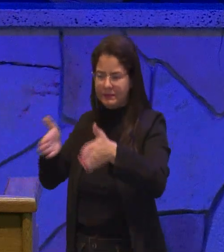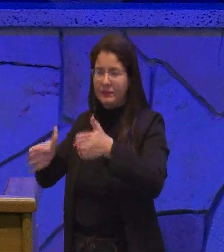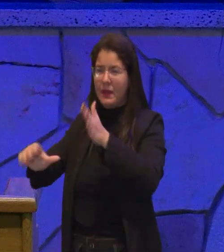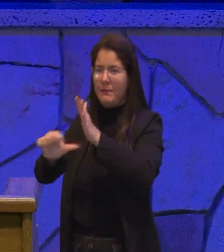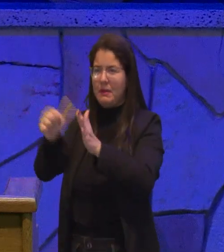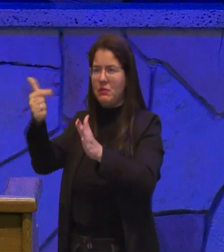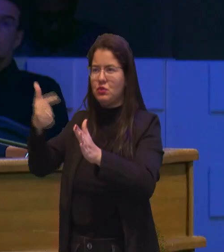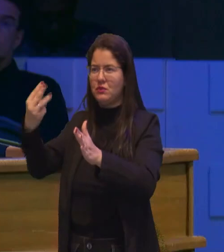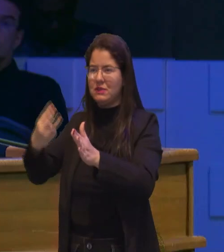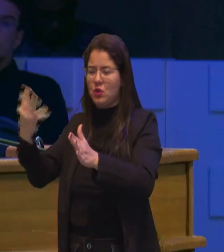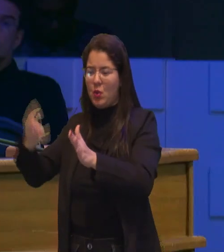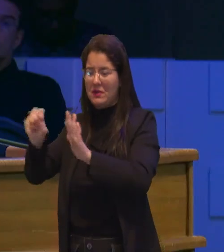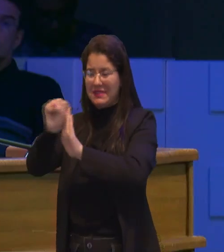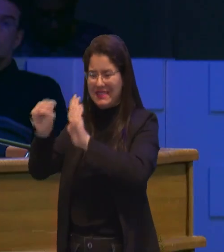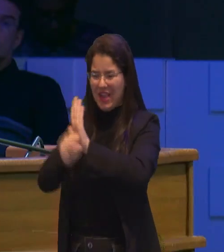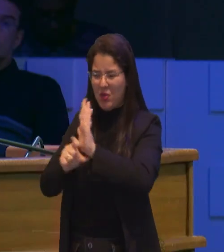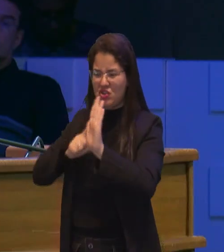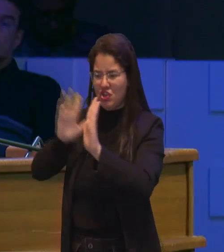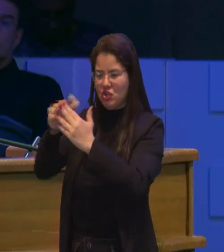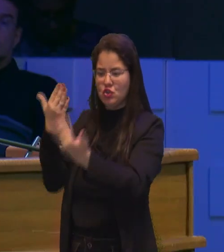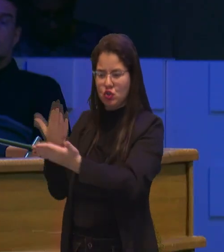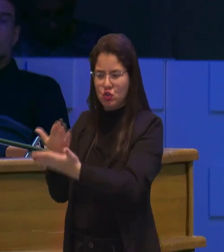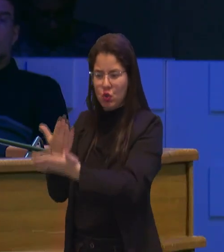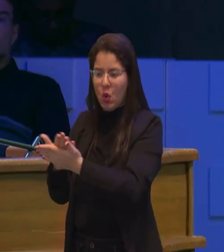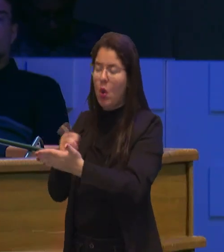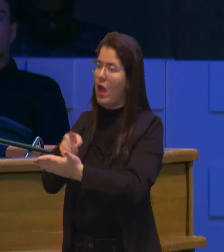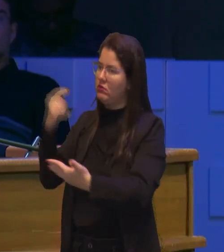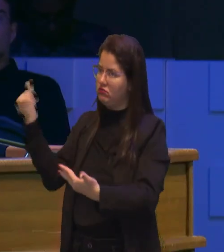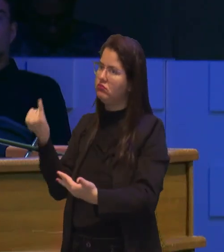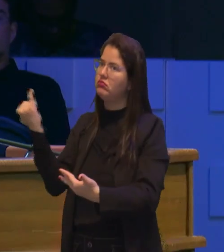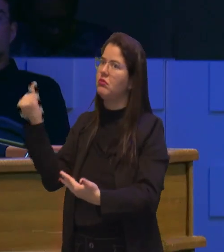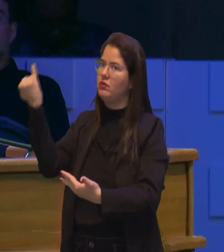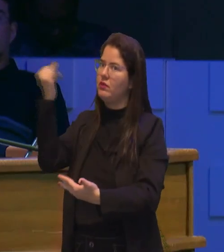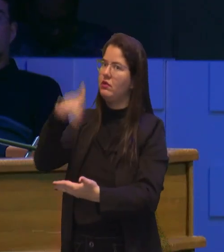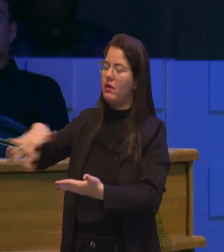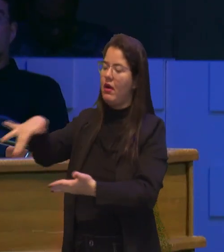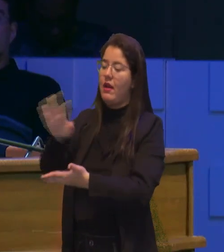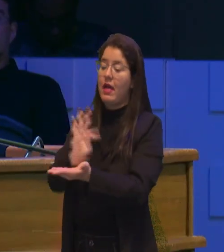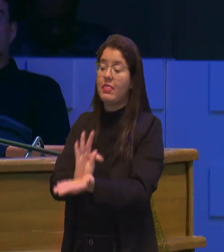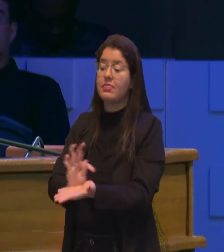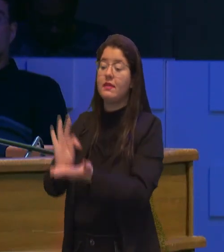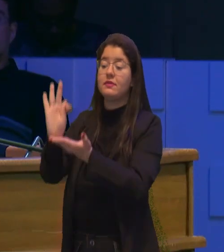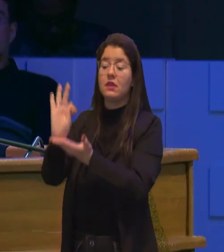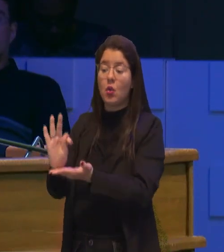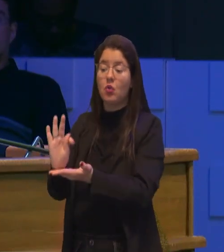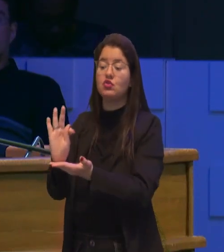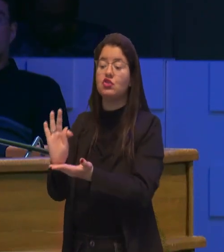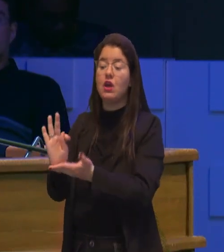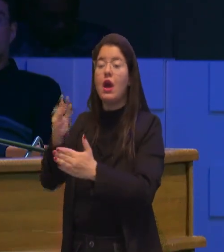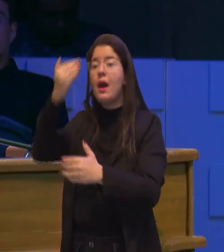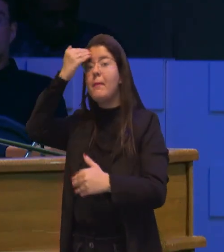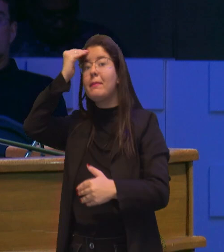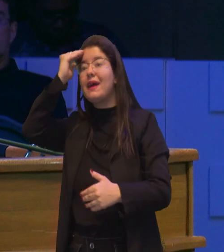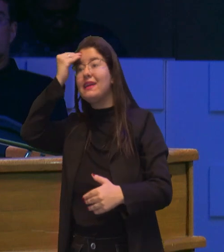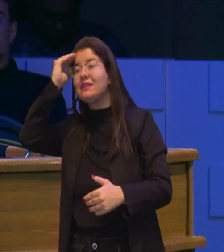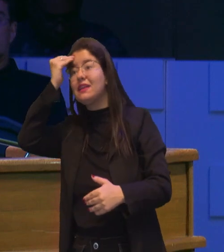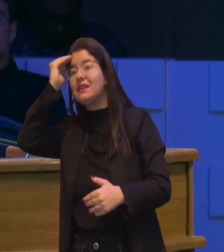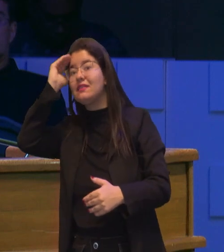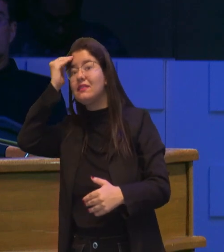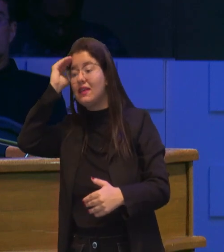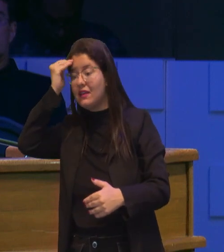século, falei aqui dessas escolas, por isso que é um assunto muito importante para a teologia, para entender essa dinâmica.